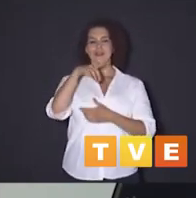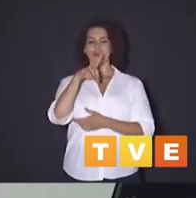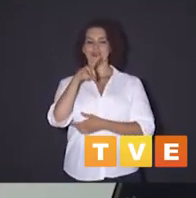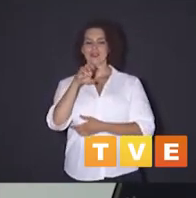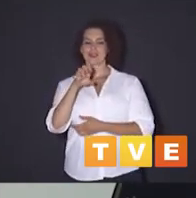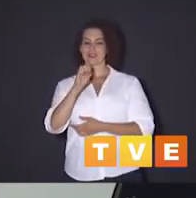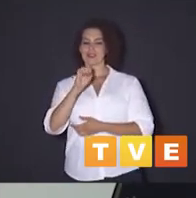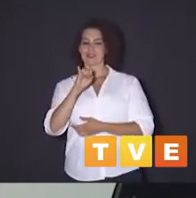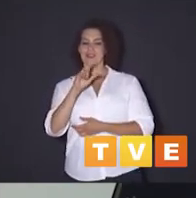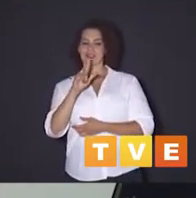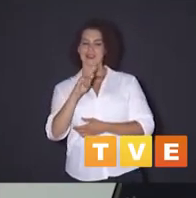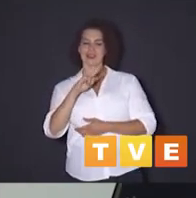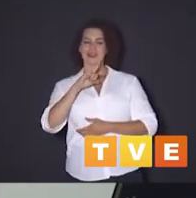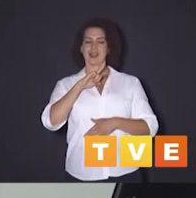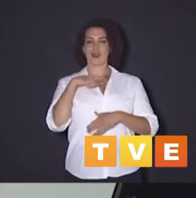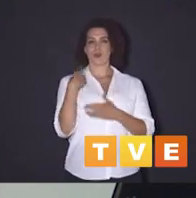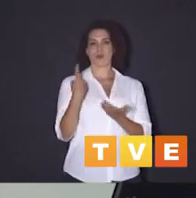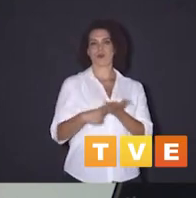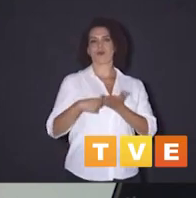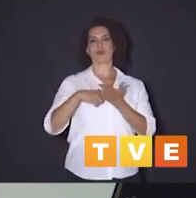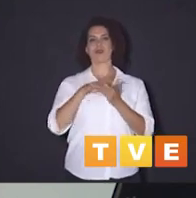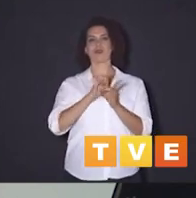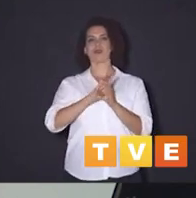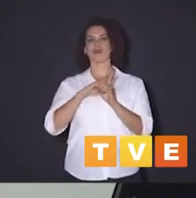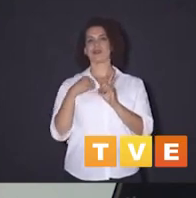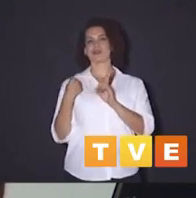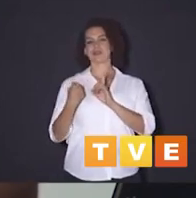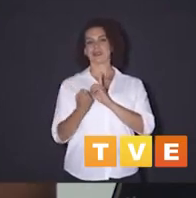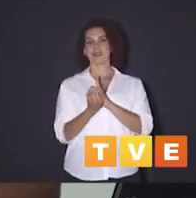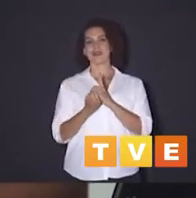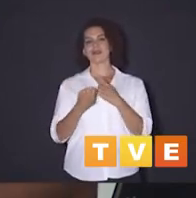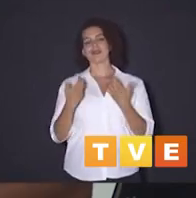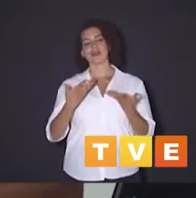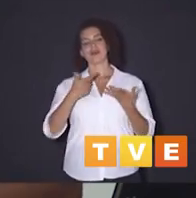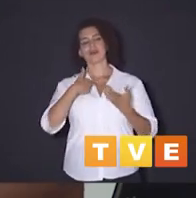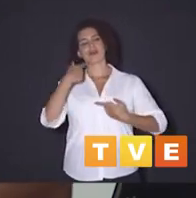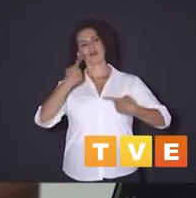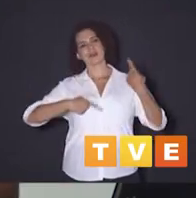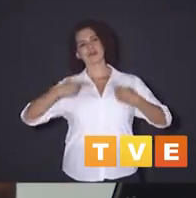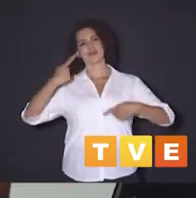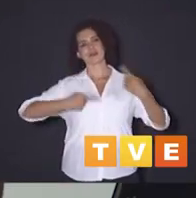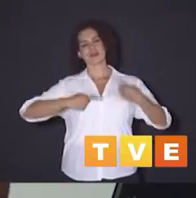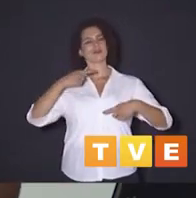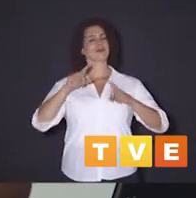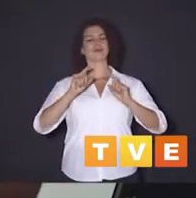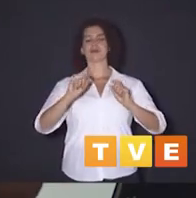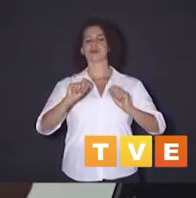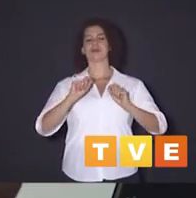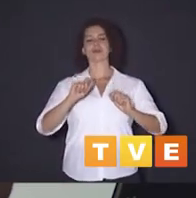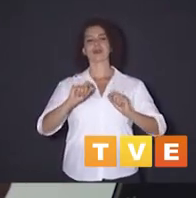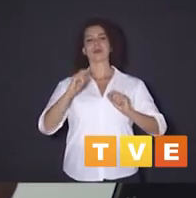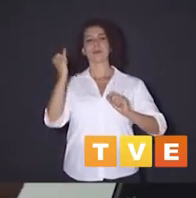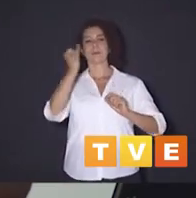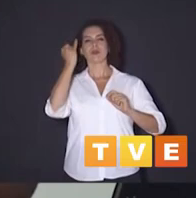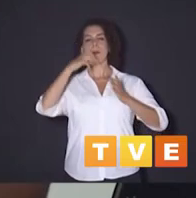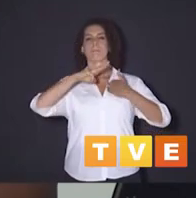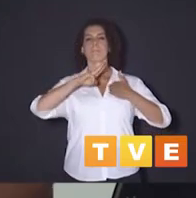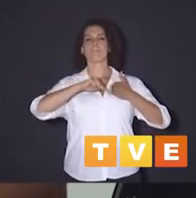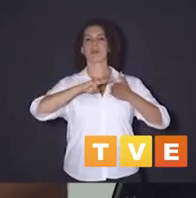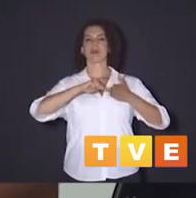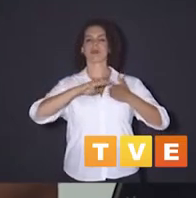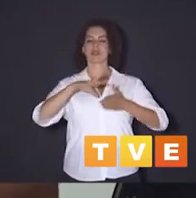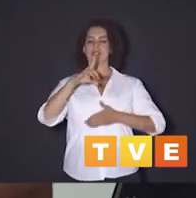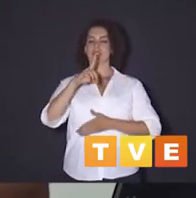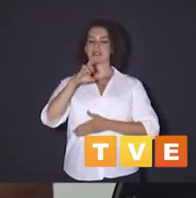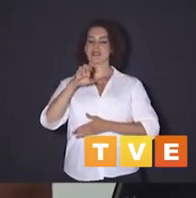compromissos sociais é que que eu tenho discutido tanto a importância da metodologia de design patterns